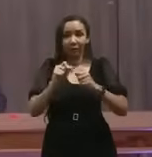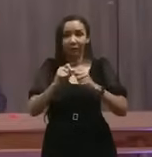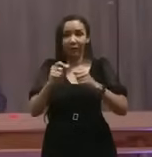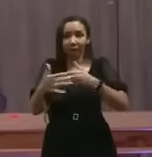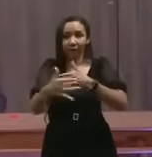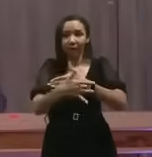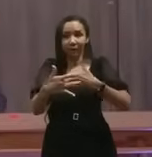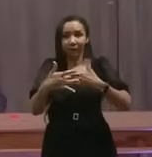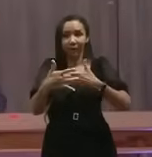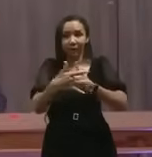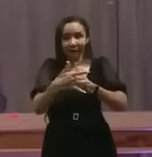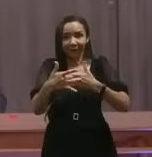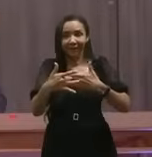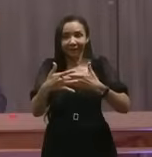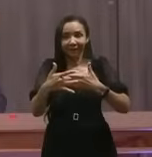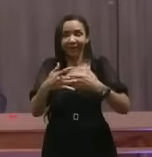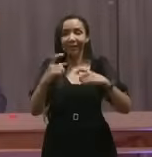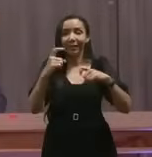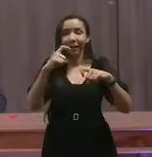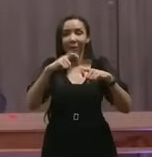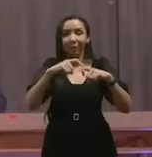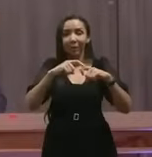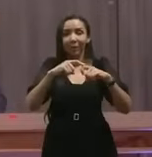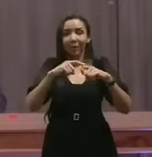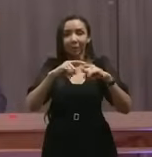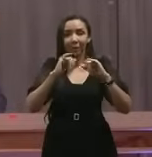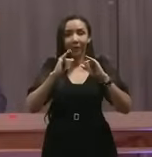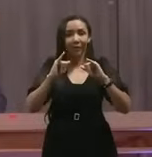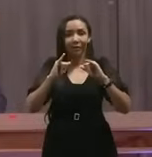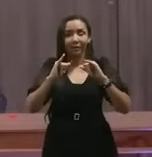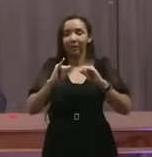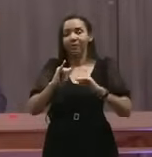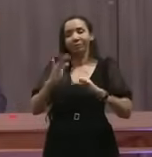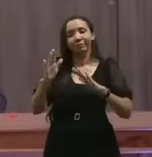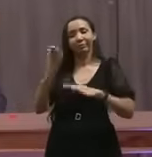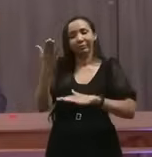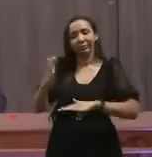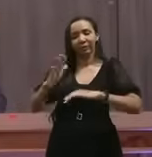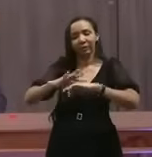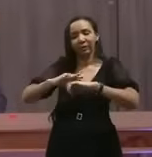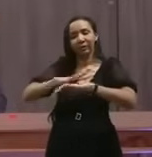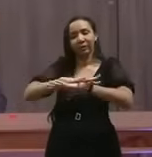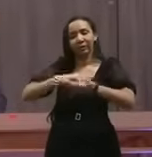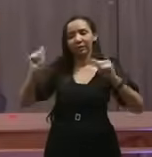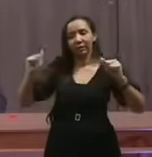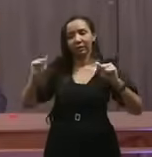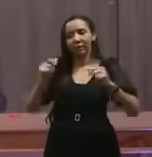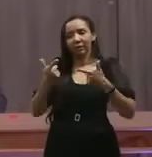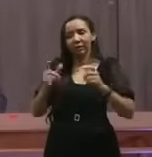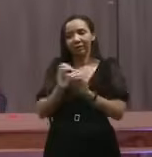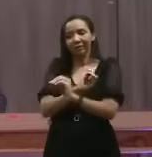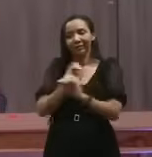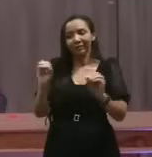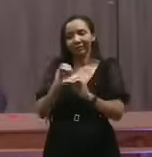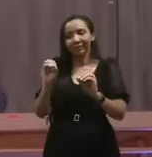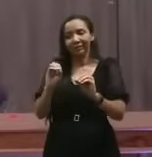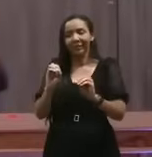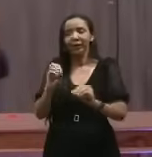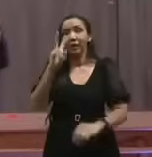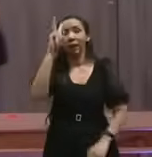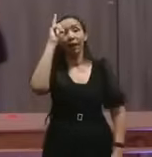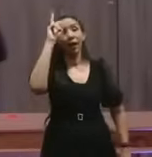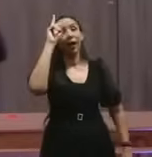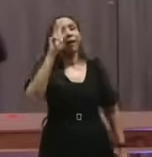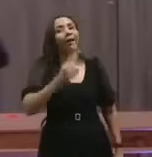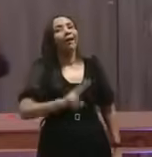aí o médico diz não não tem mais nada aqui o Senhor Deus operou o milagre só pelo Poder da Oração quem acredita assim quem